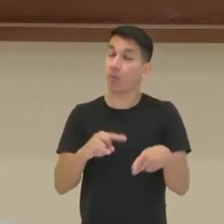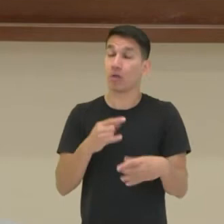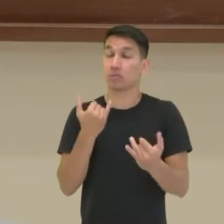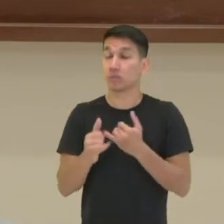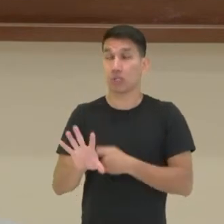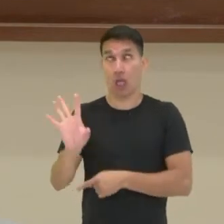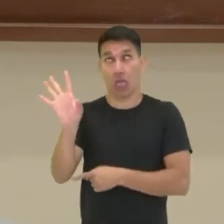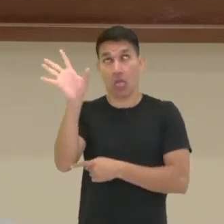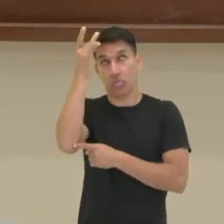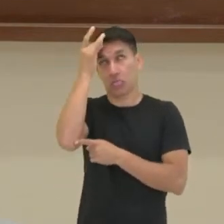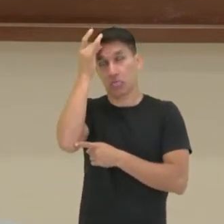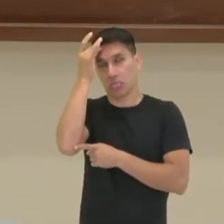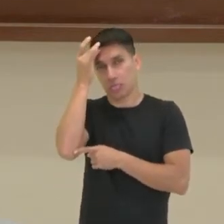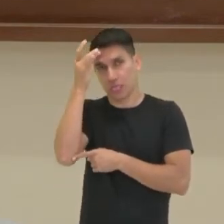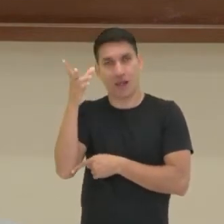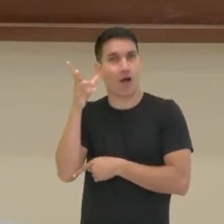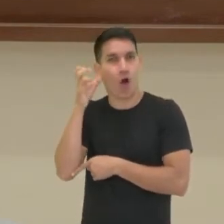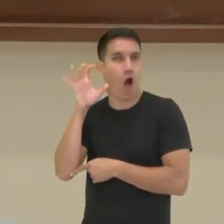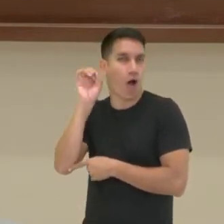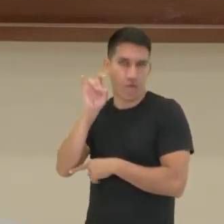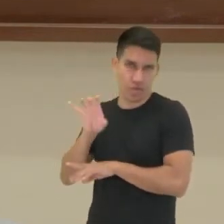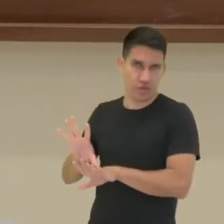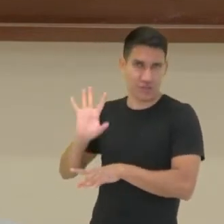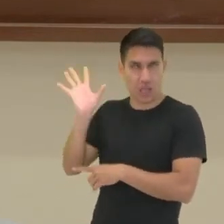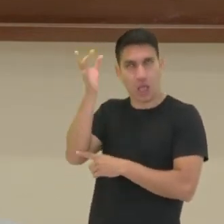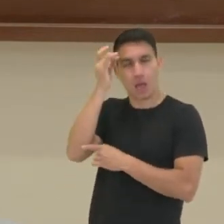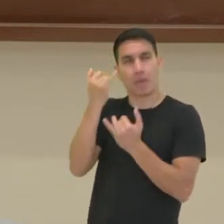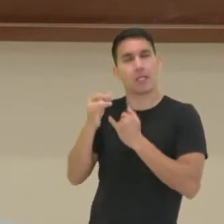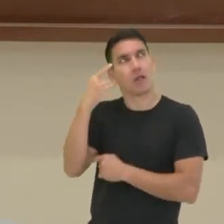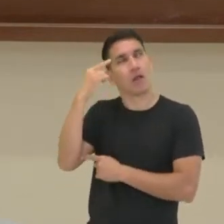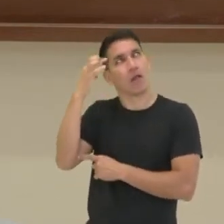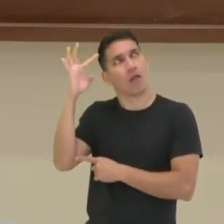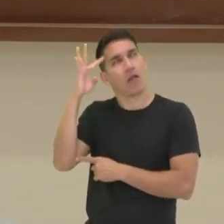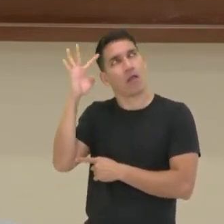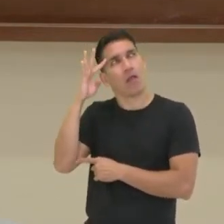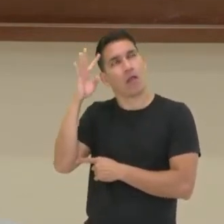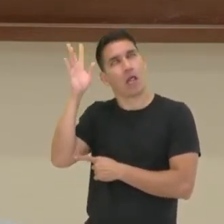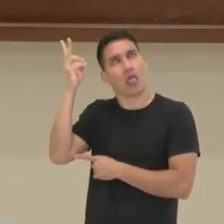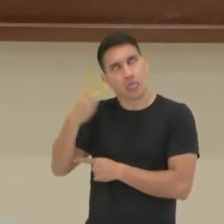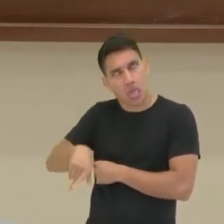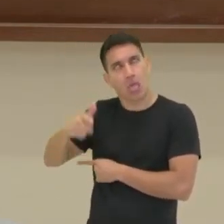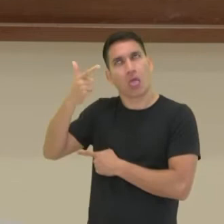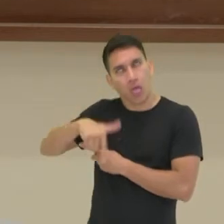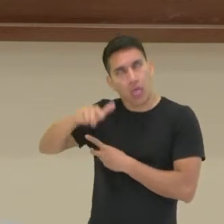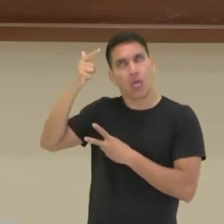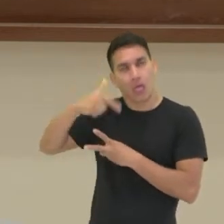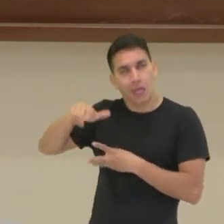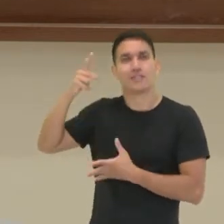cabeça, Imaginem lá uma propaganda que fica aquela musiquinha repetindo alguma coisa lá,